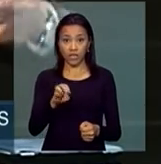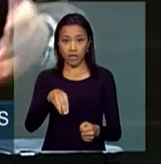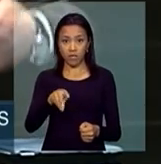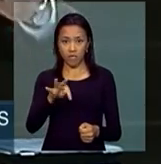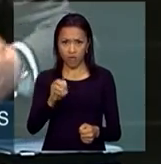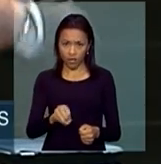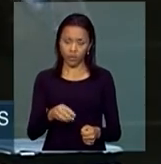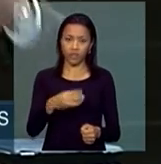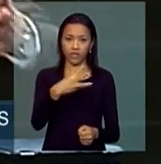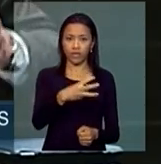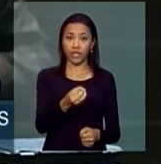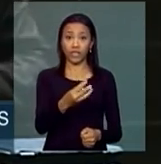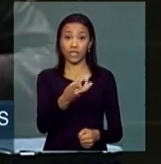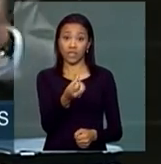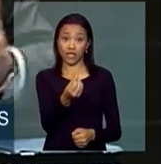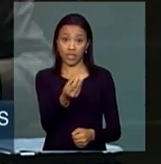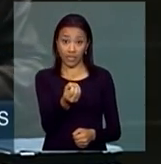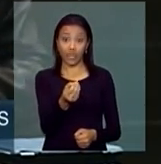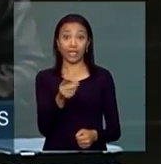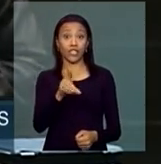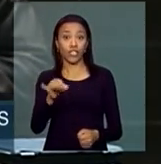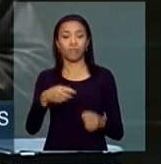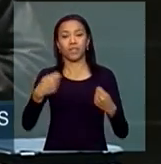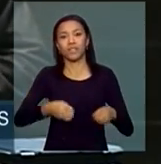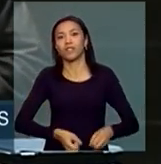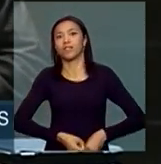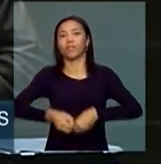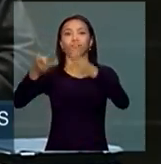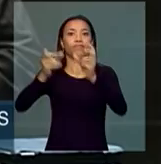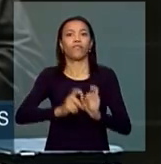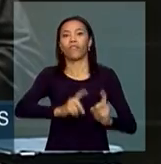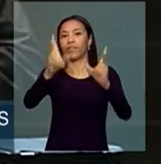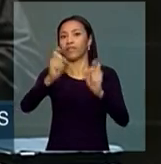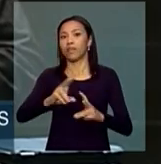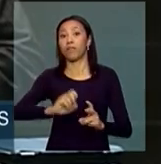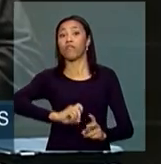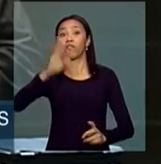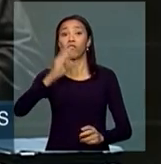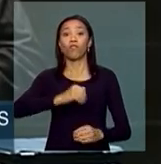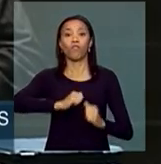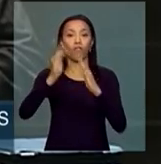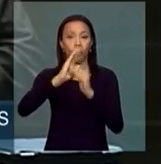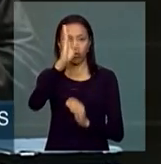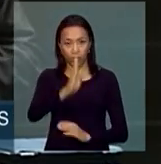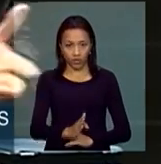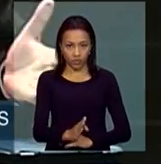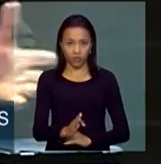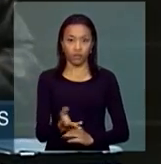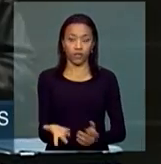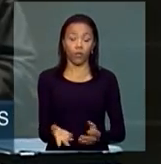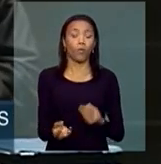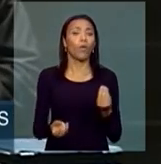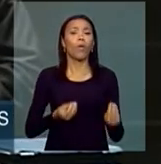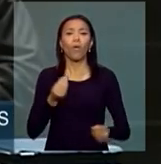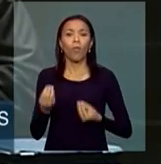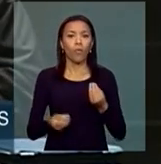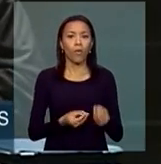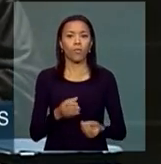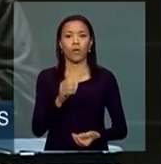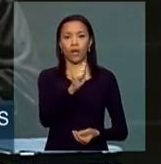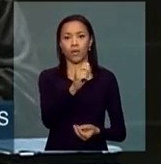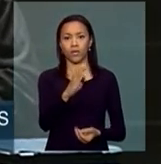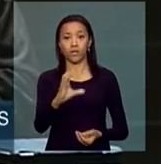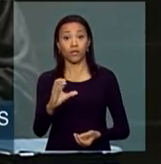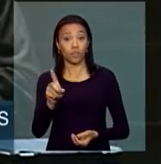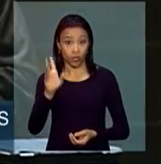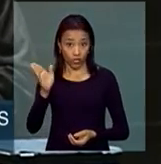dentro de 30, 60 dias já tem que escoar essa produção para ir embora para o mercado internacional. Como a questão do ABC, o